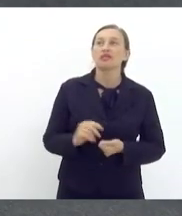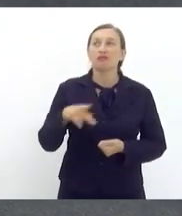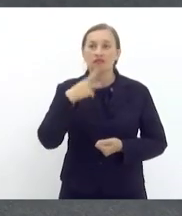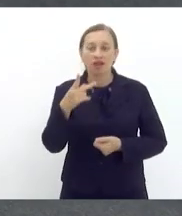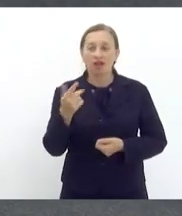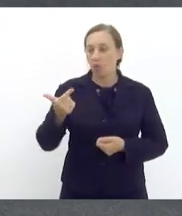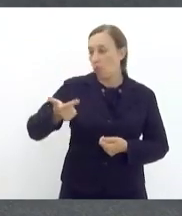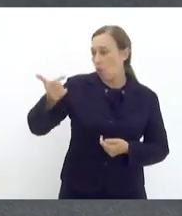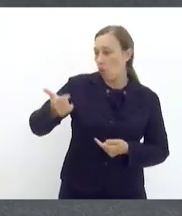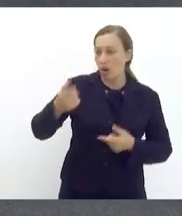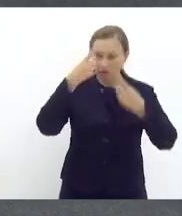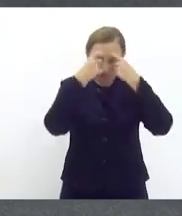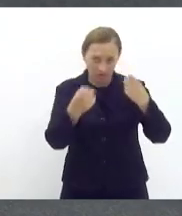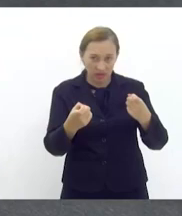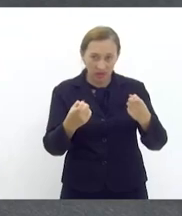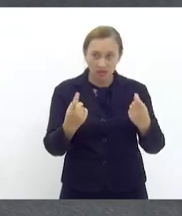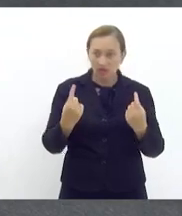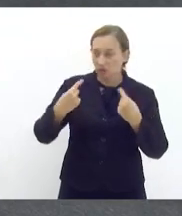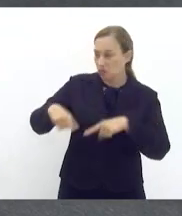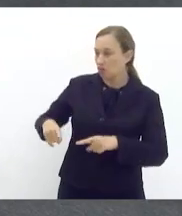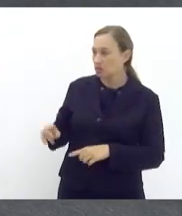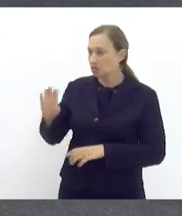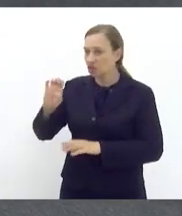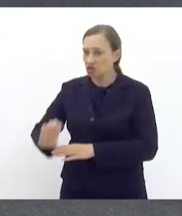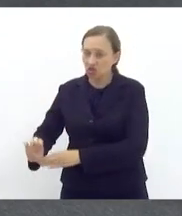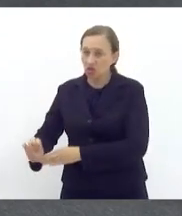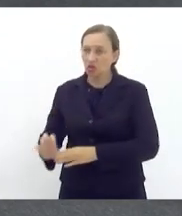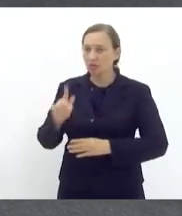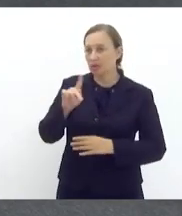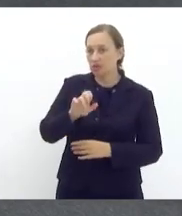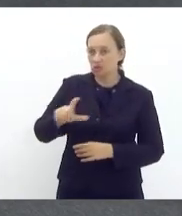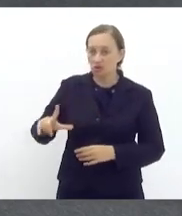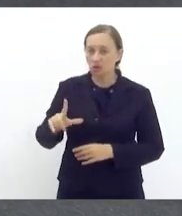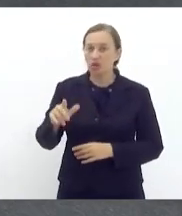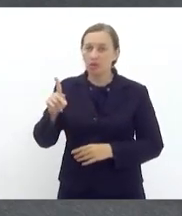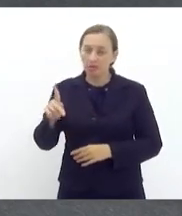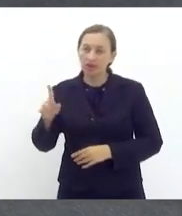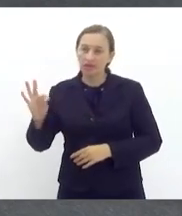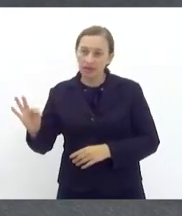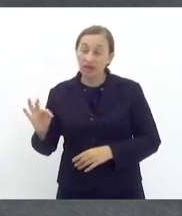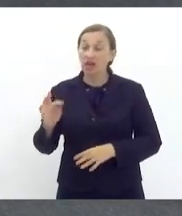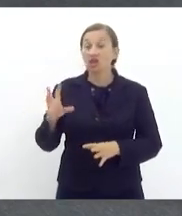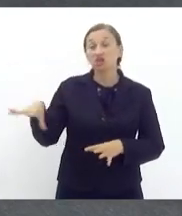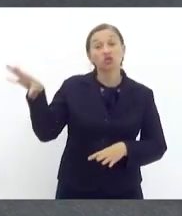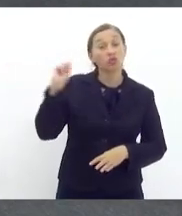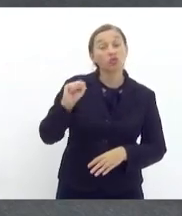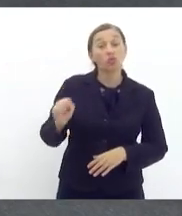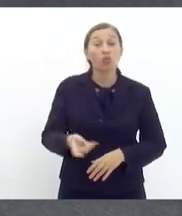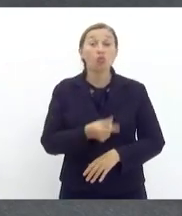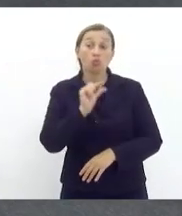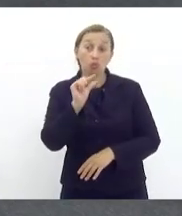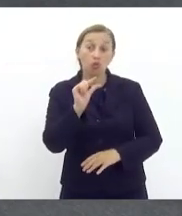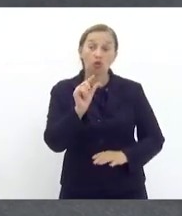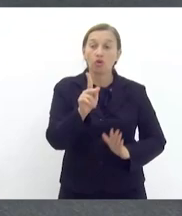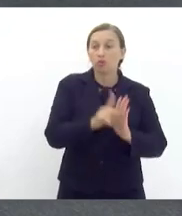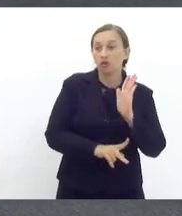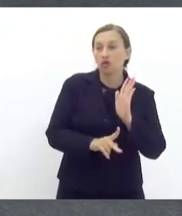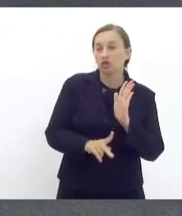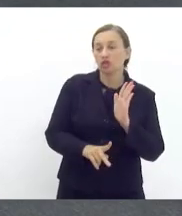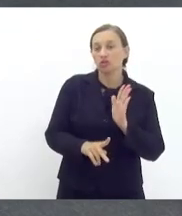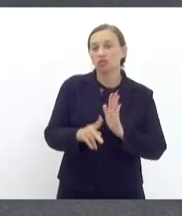de arma de violência de atacar a esquerda de falar do pessoal do PT a gente ouvir um pouco de projeto político